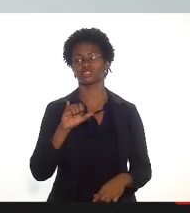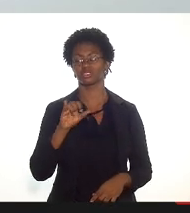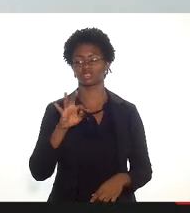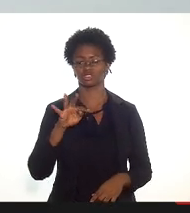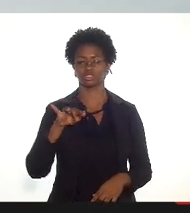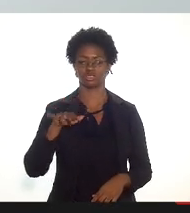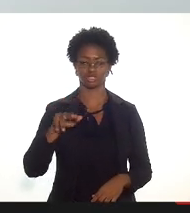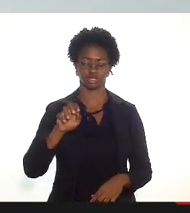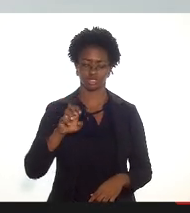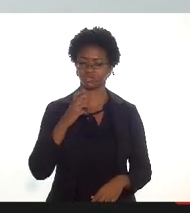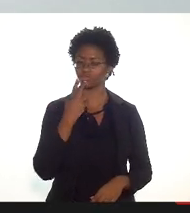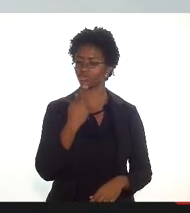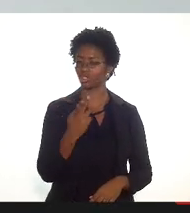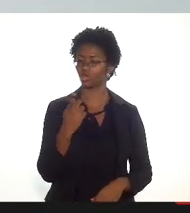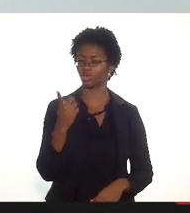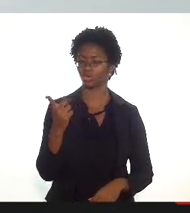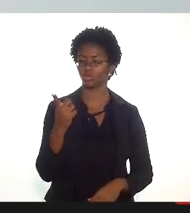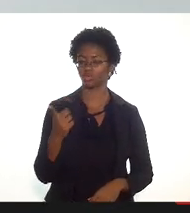colocou